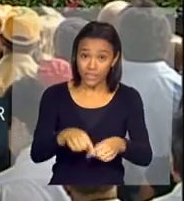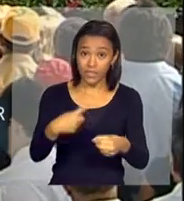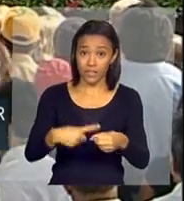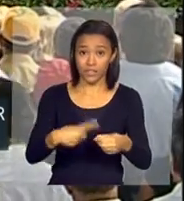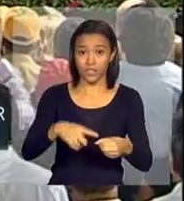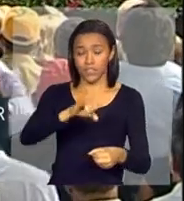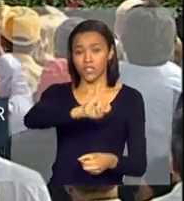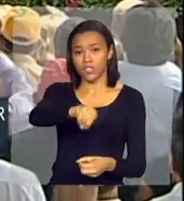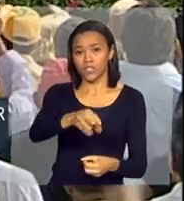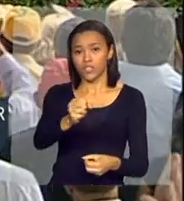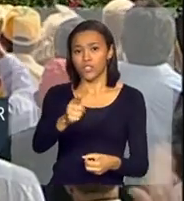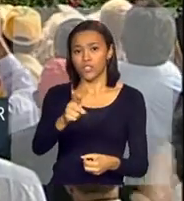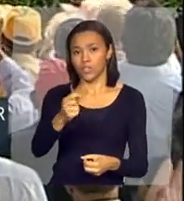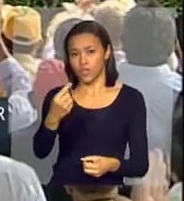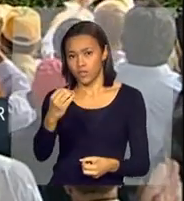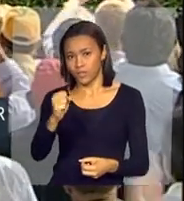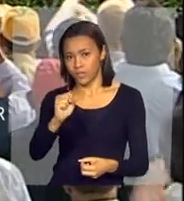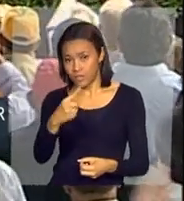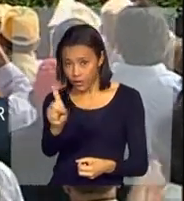Julião.